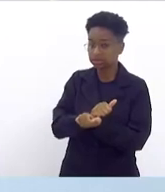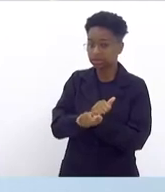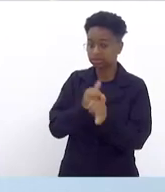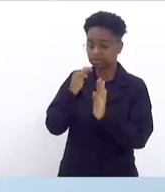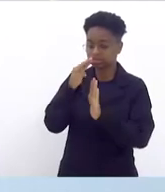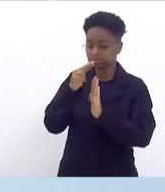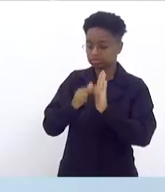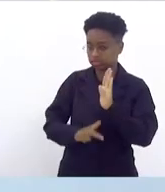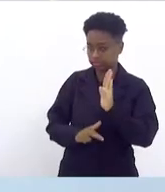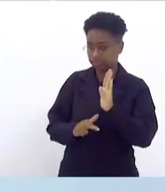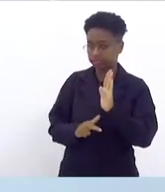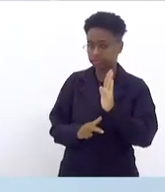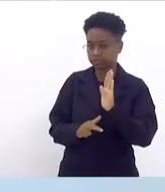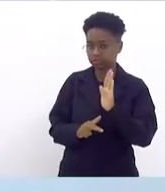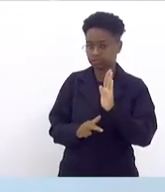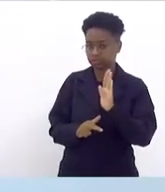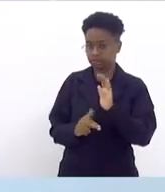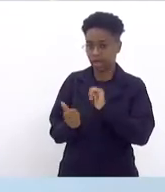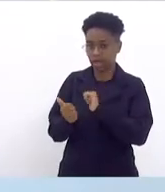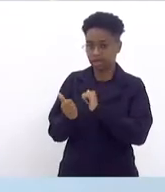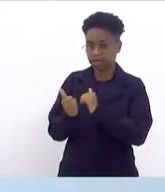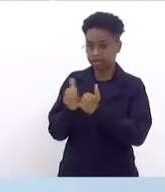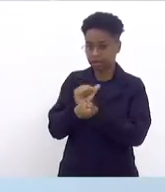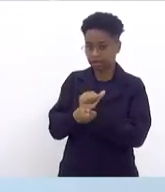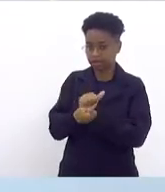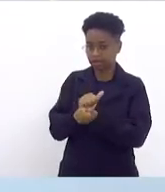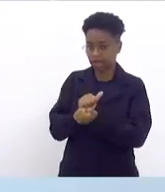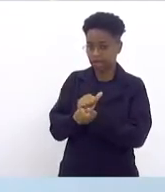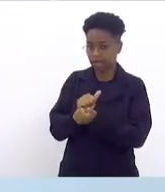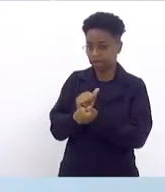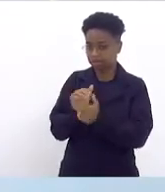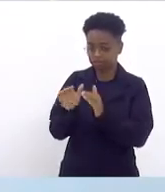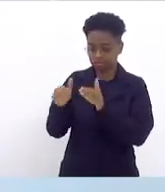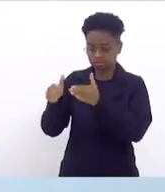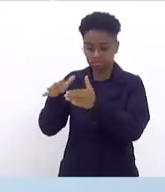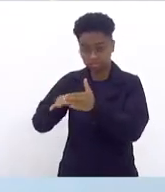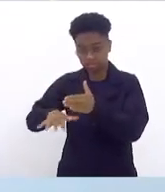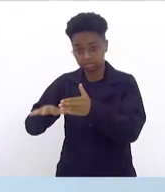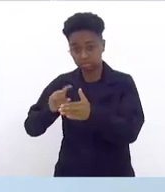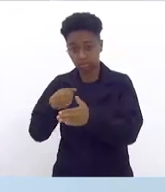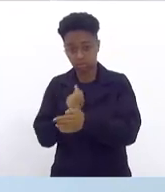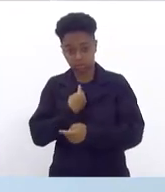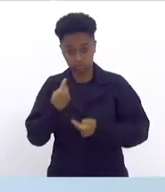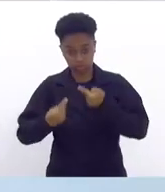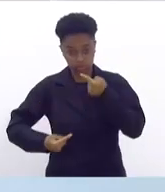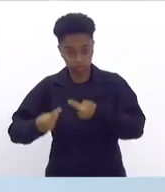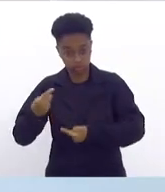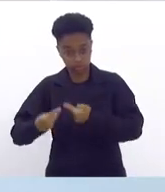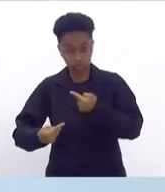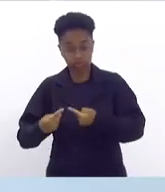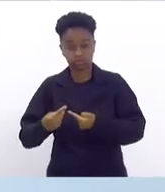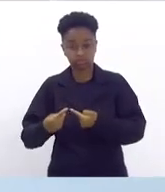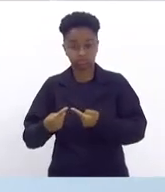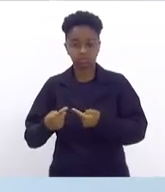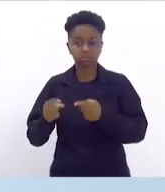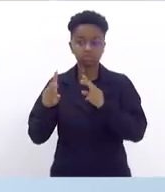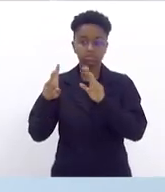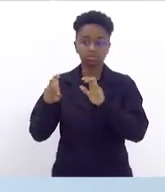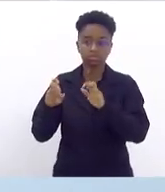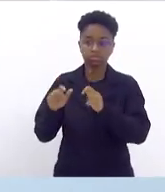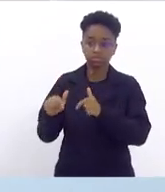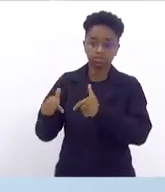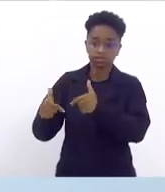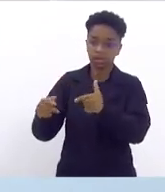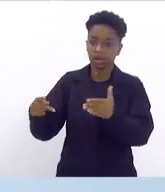redação ao caso específico em tela que a gente discute, para aplicação estadual,